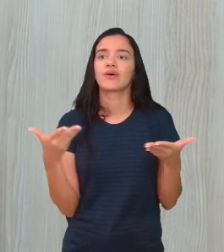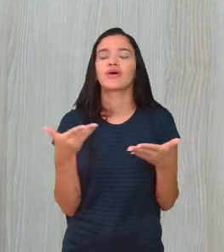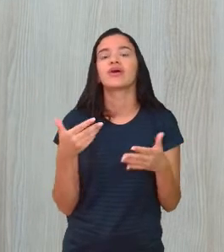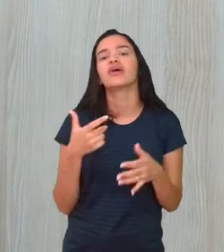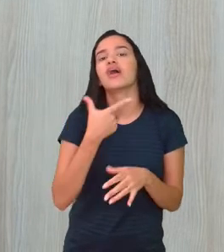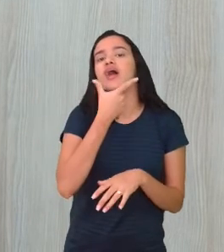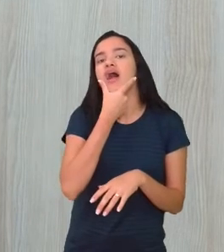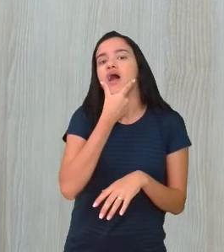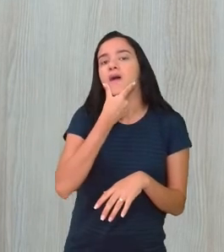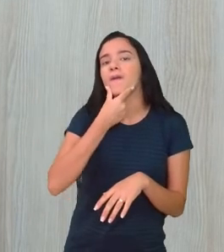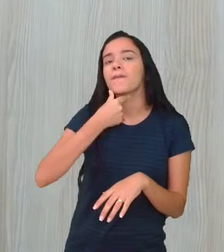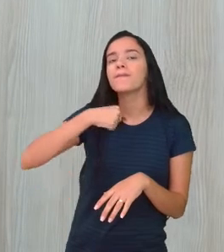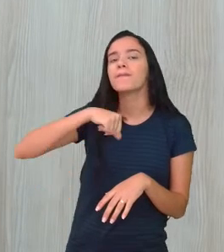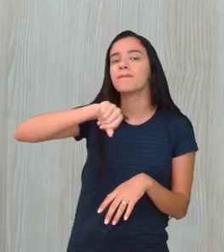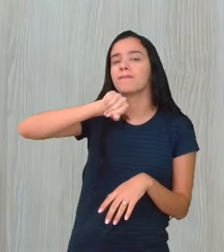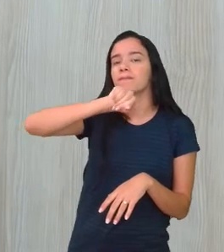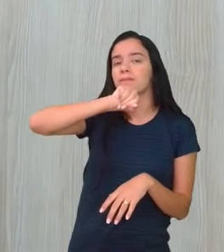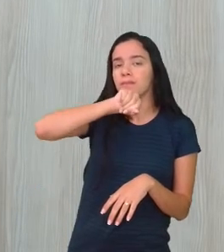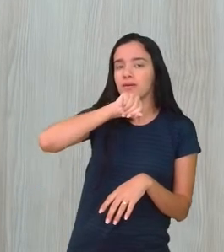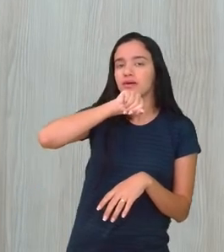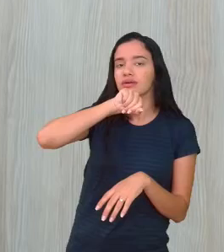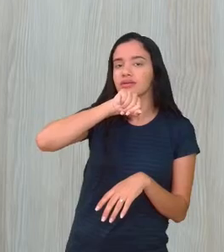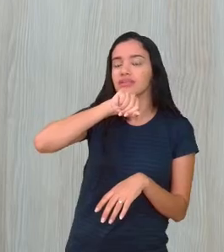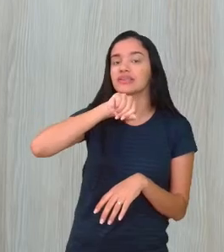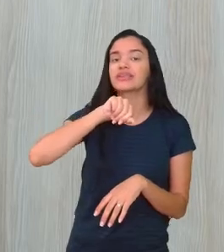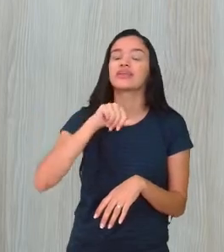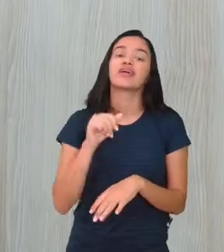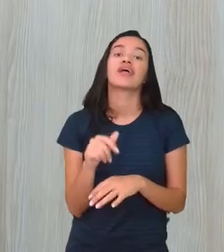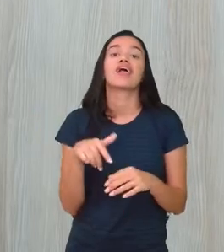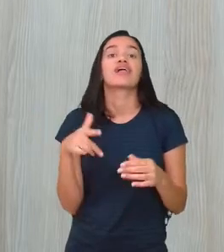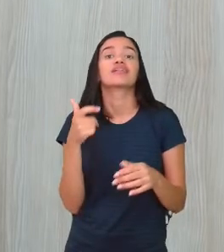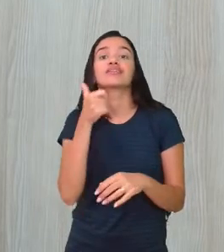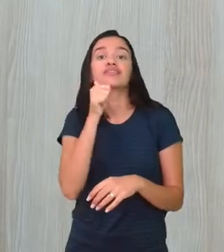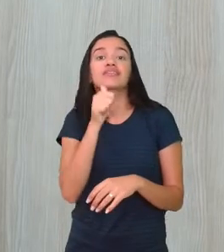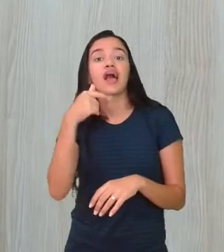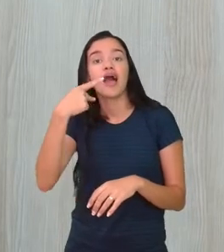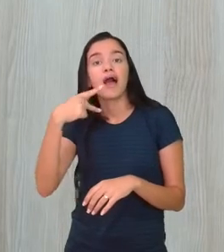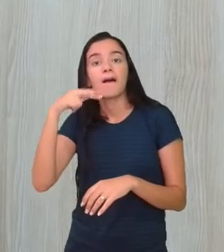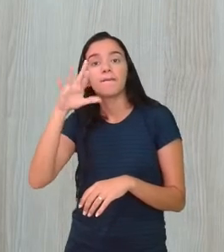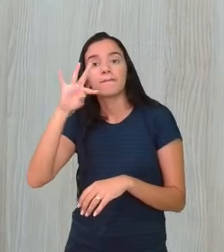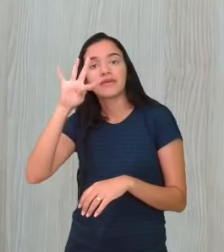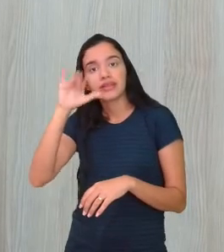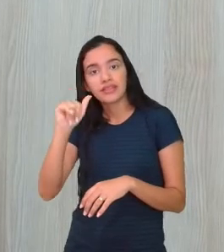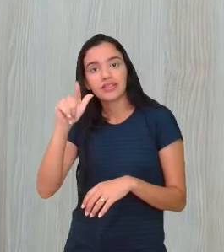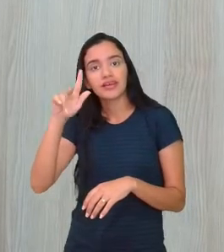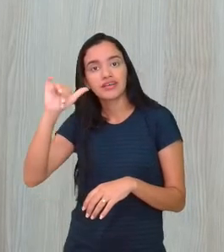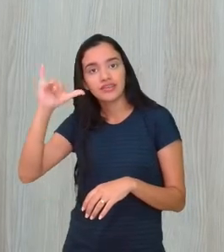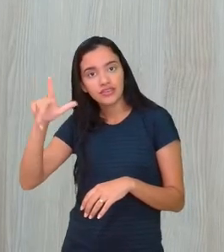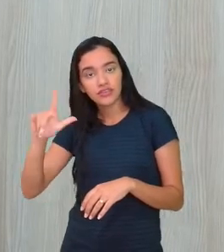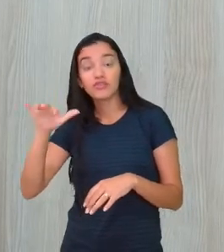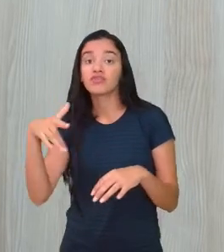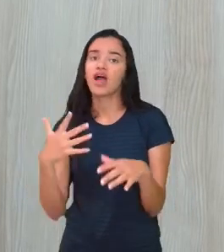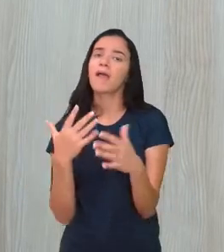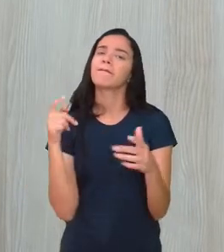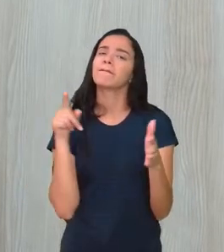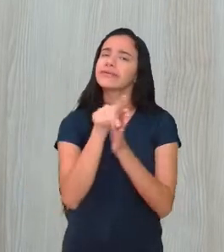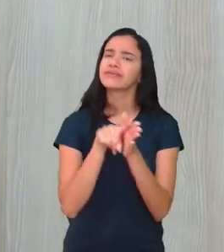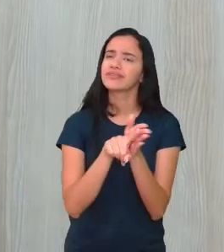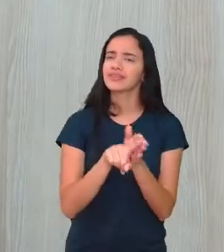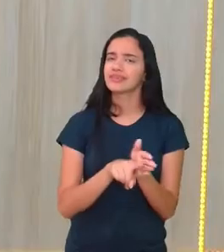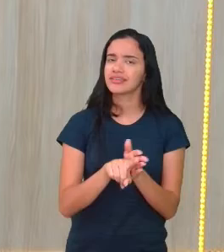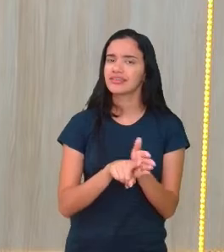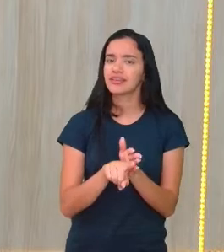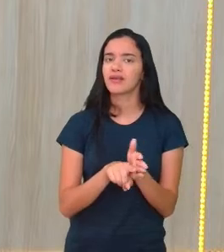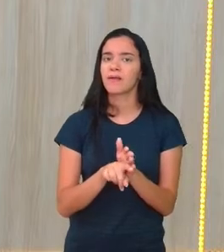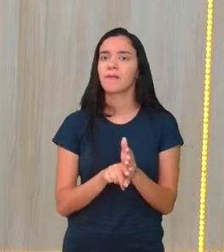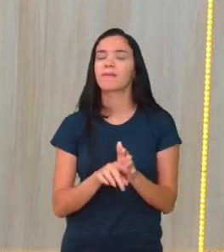da Preta Gil e da Bela Gil. Pronto, agora você já sabe onde ir primeiro. Vai-se embora pesquisar esse maravilhoso.